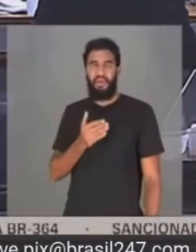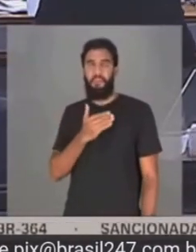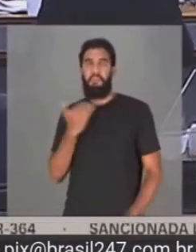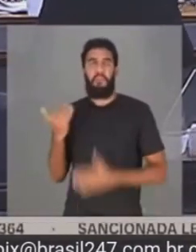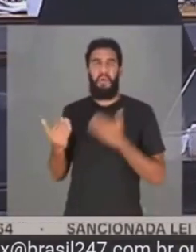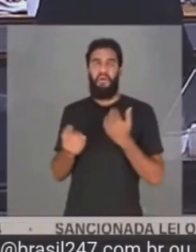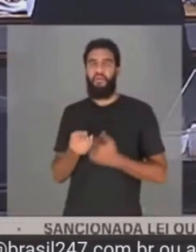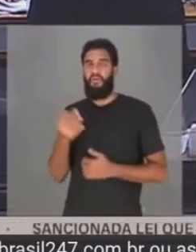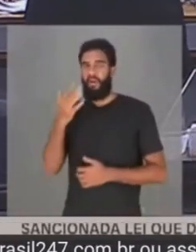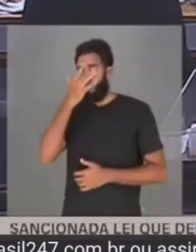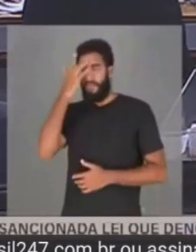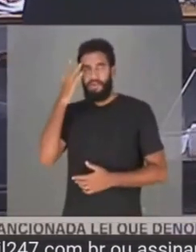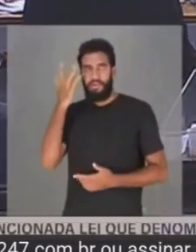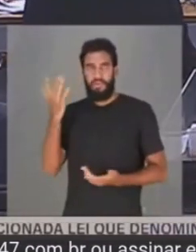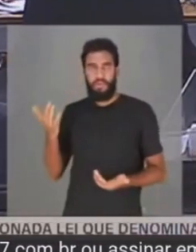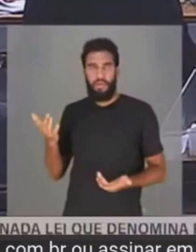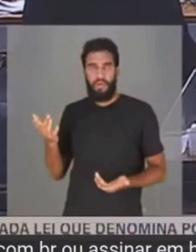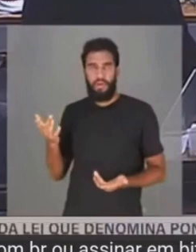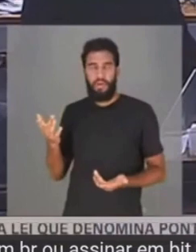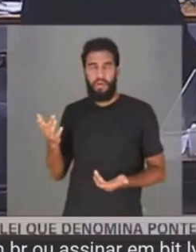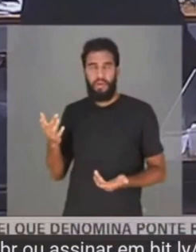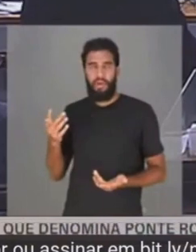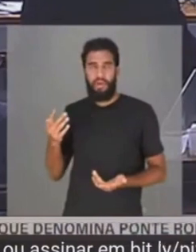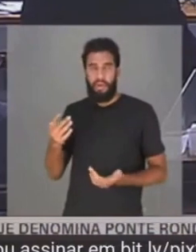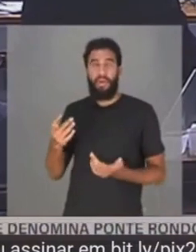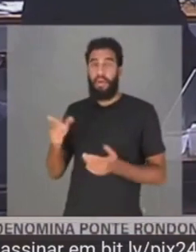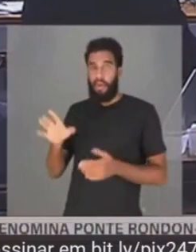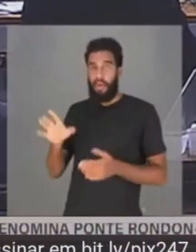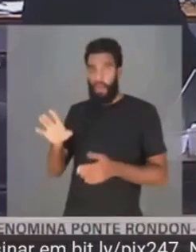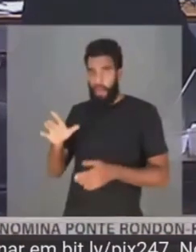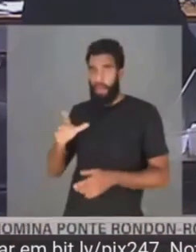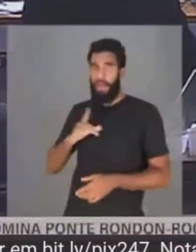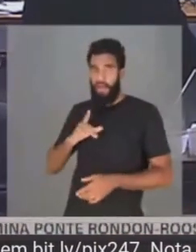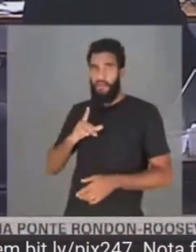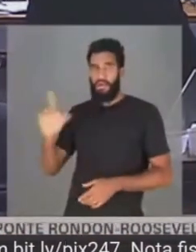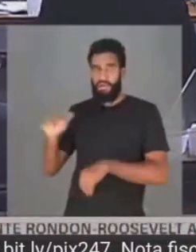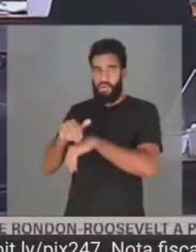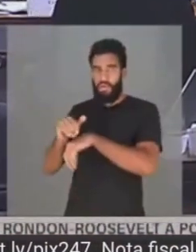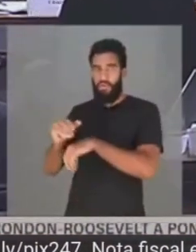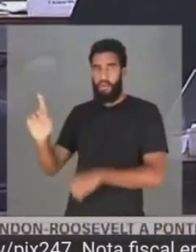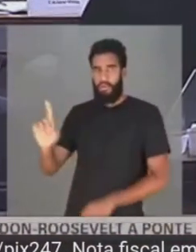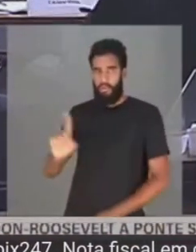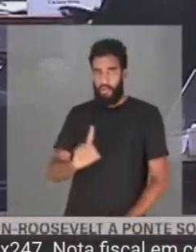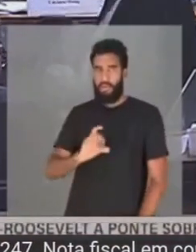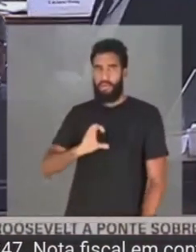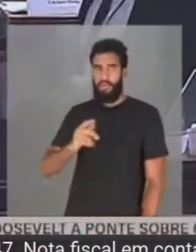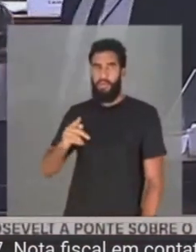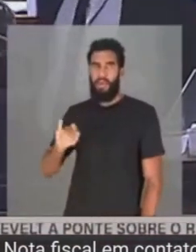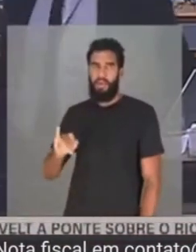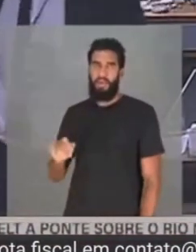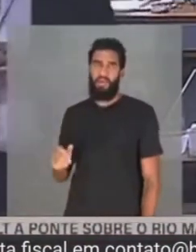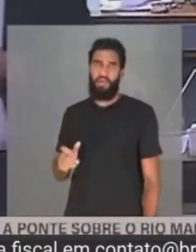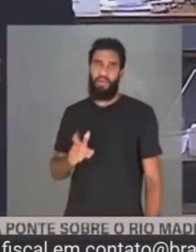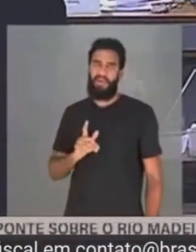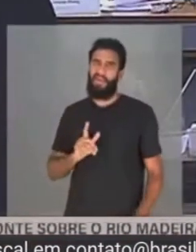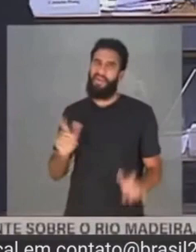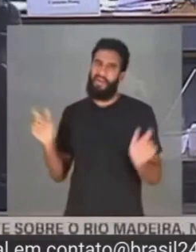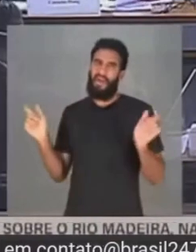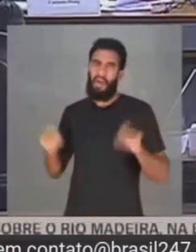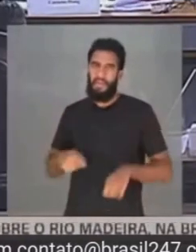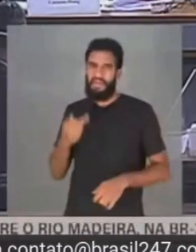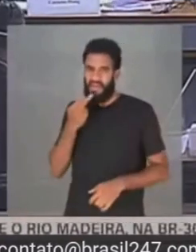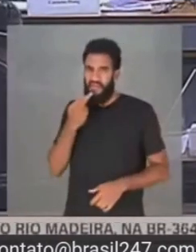pessoas, que vai estar indiciado na CPI. Vocês têm capacidade para falar sobre